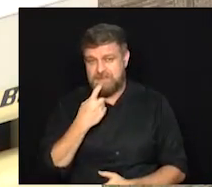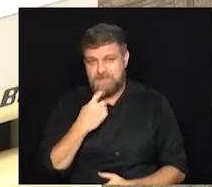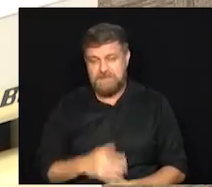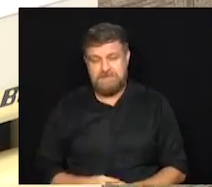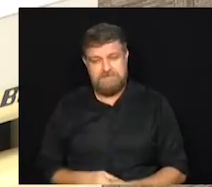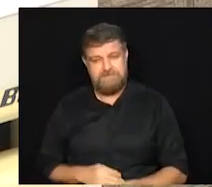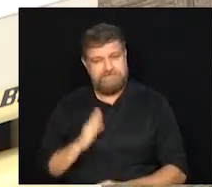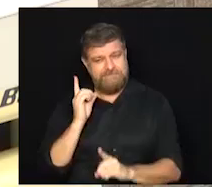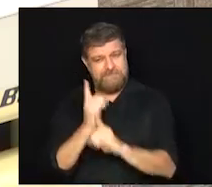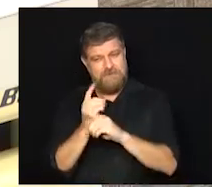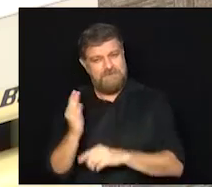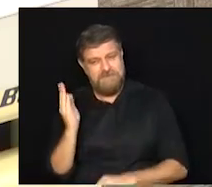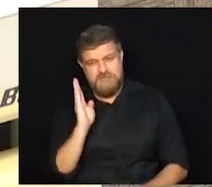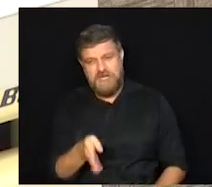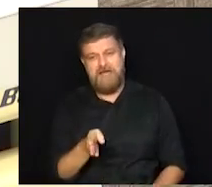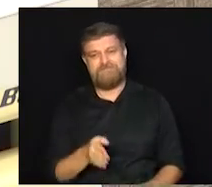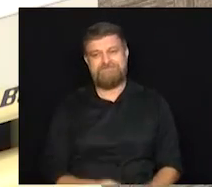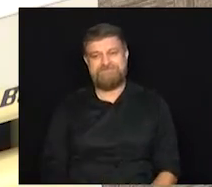Até já.